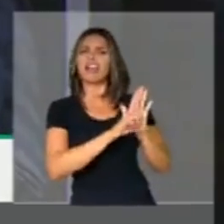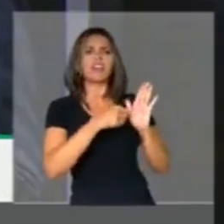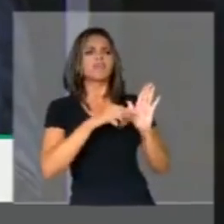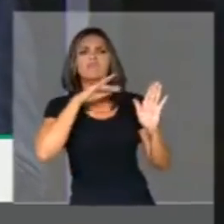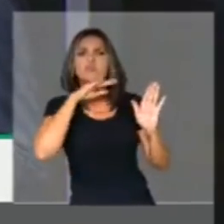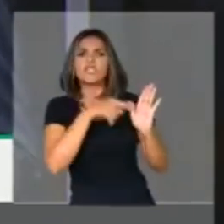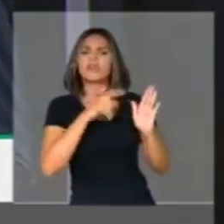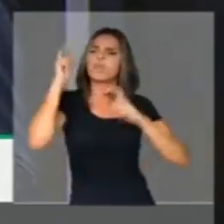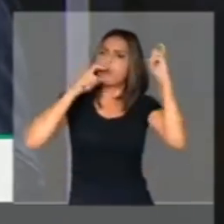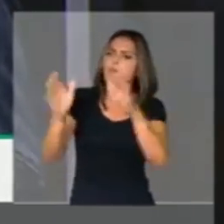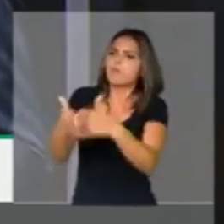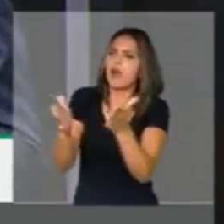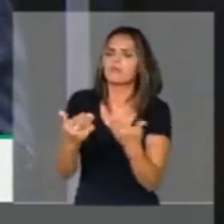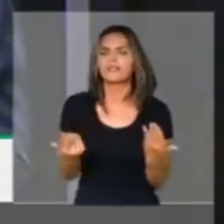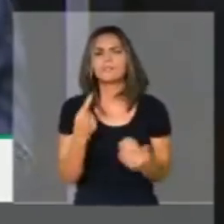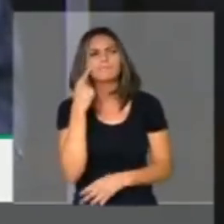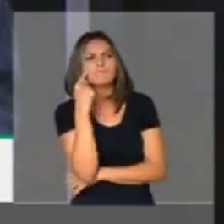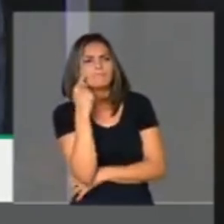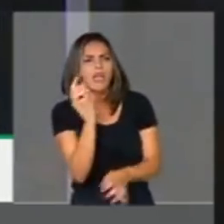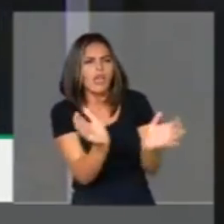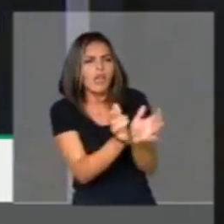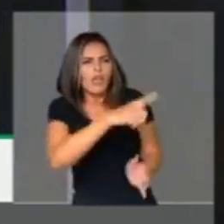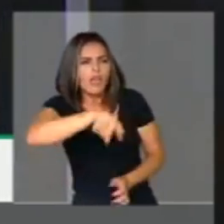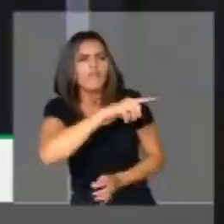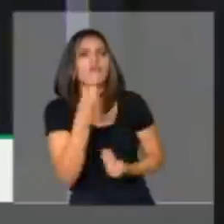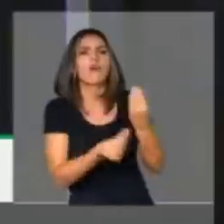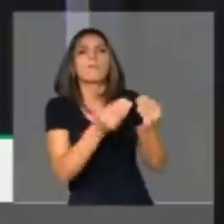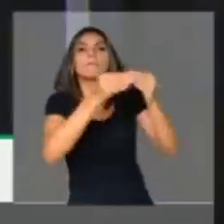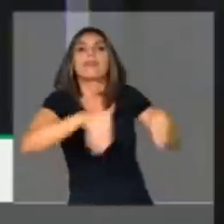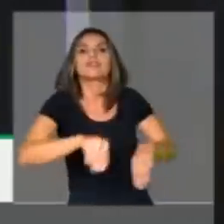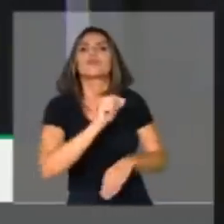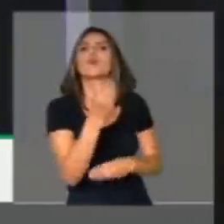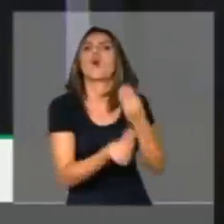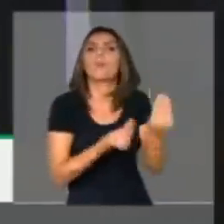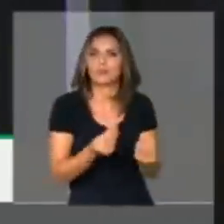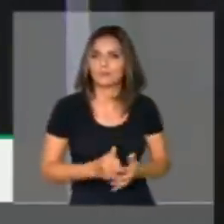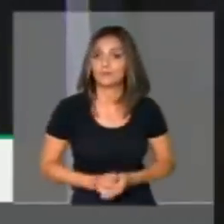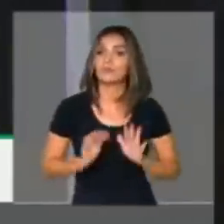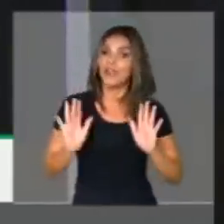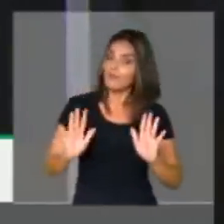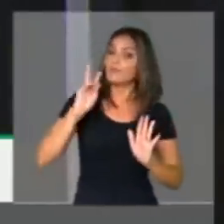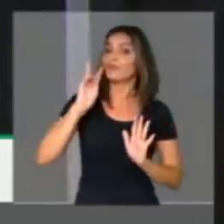com os mais pobres? E aí eu fui ver como essas classes são afetadas pela reforma previdenciária.